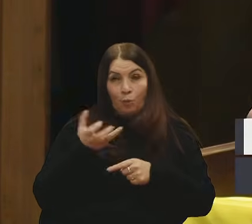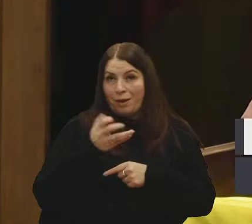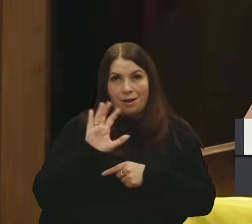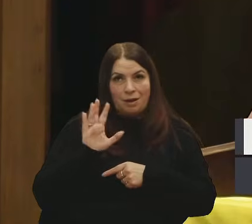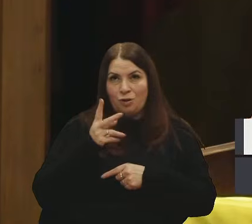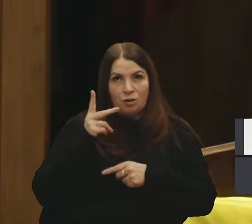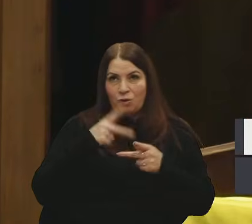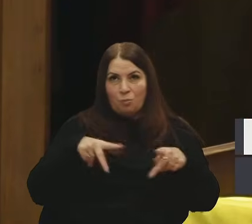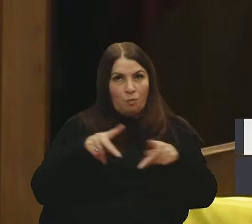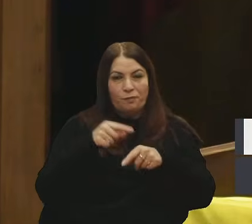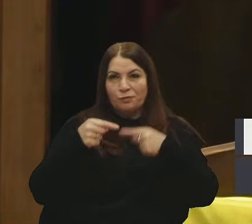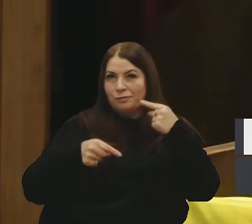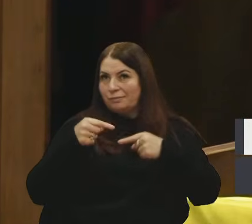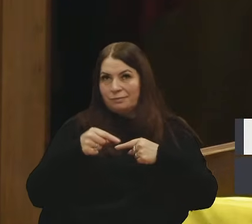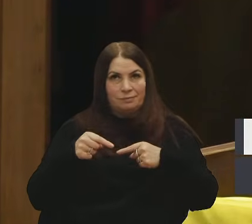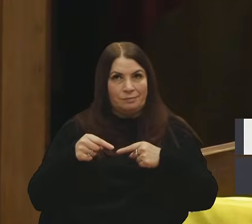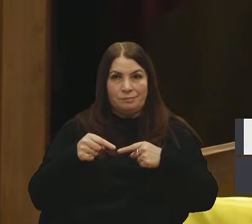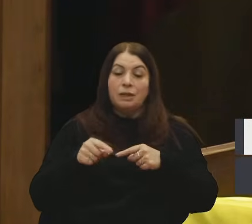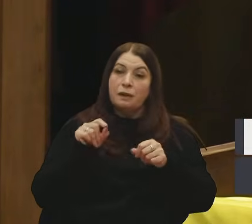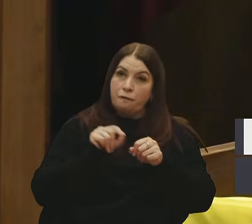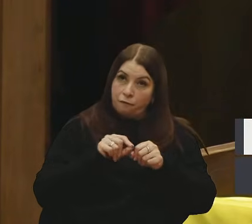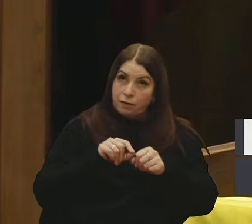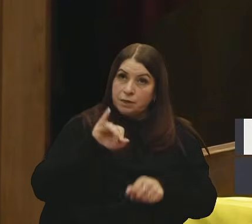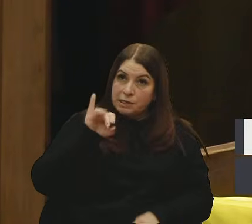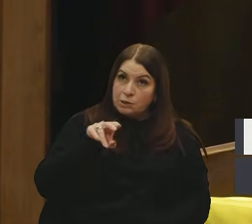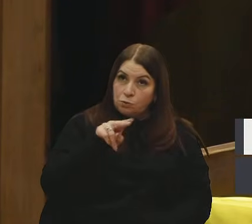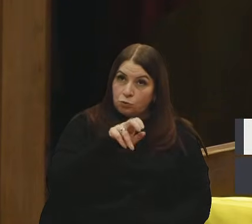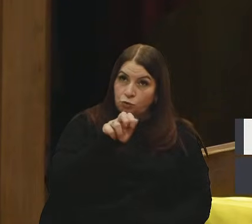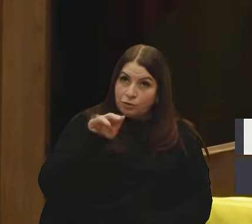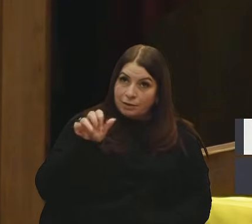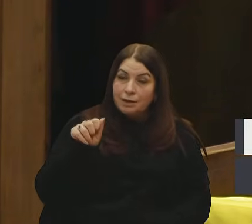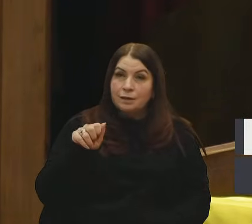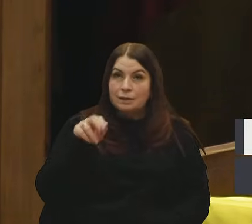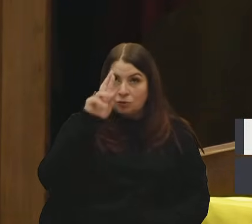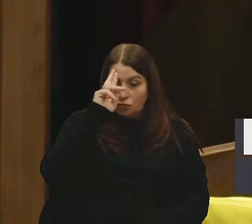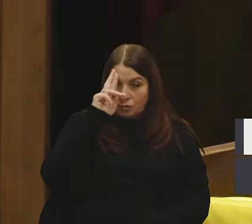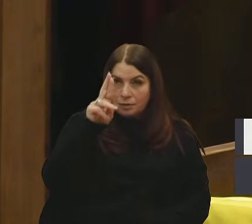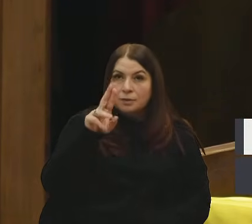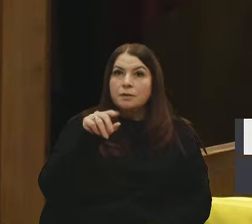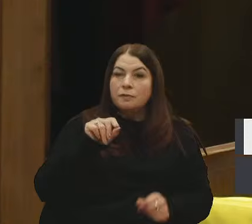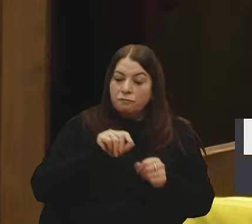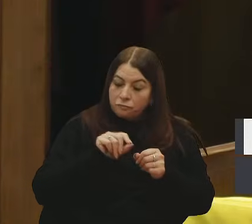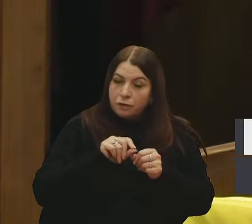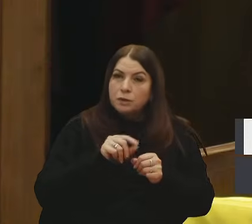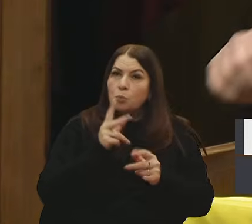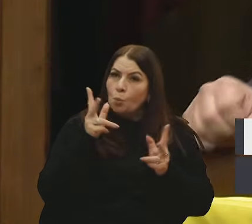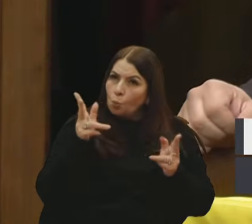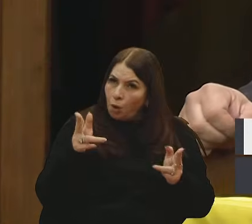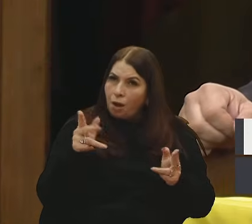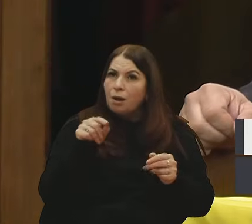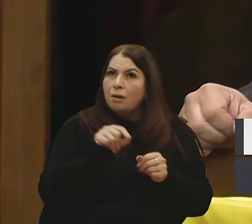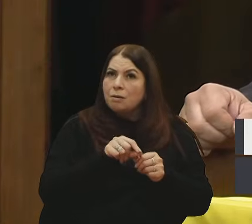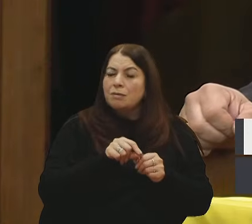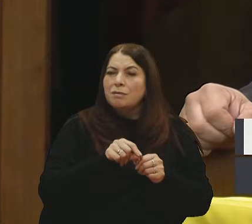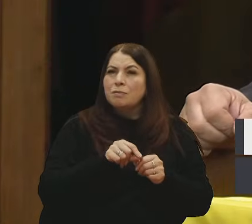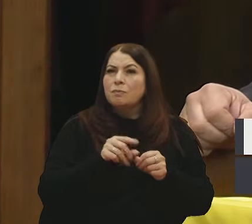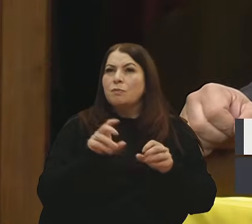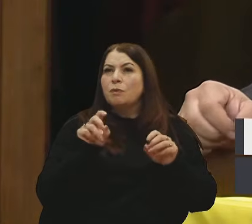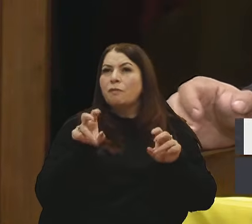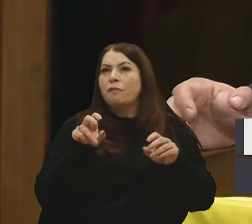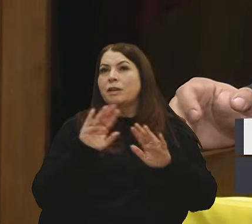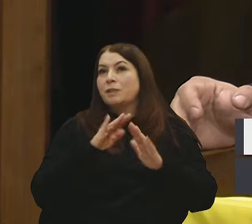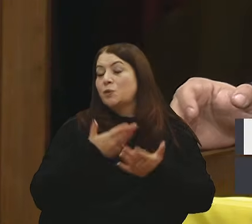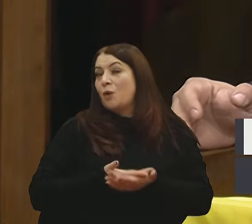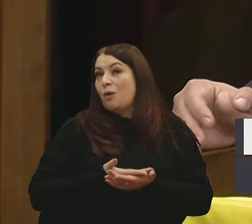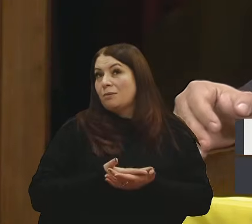povo discutisse. E fez, né, Jussara, nossa colega da direção, fez a mesma coisa com a privatização das